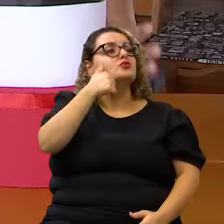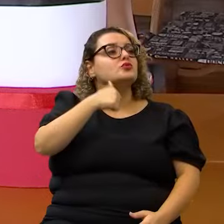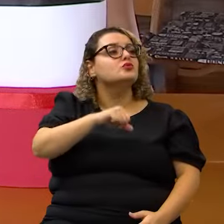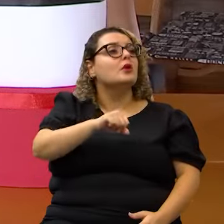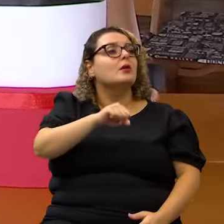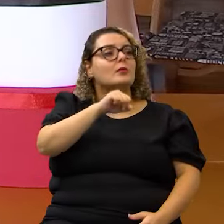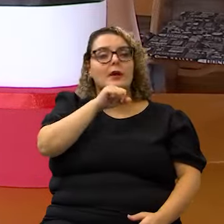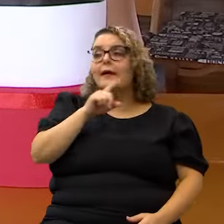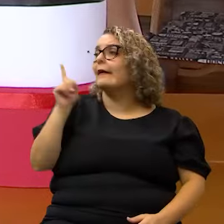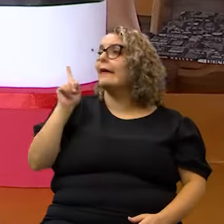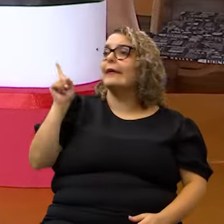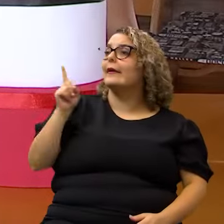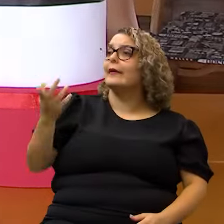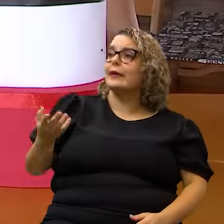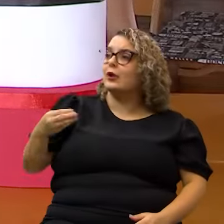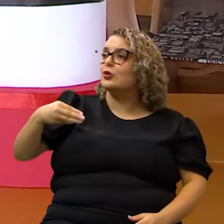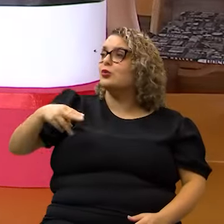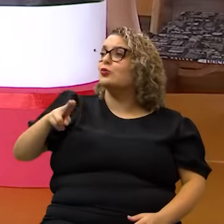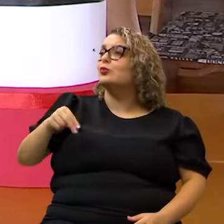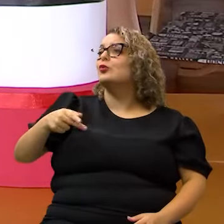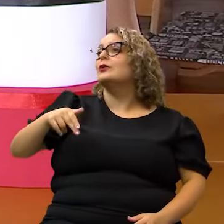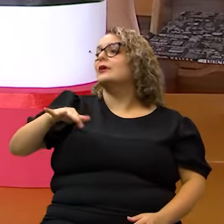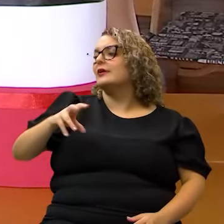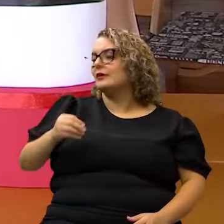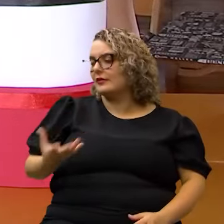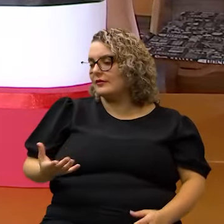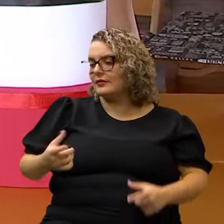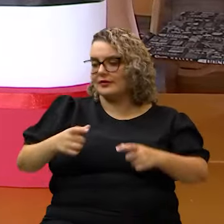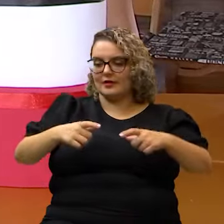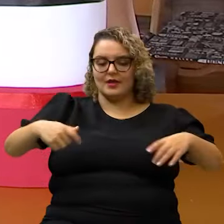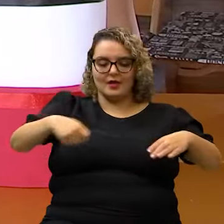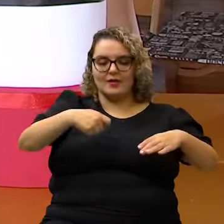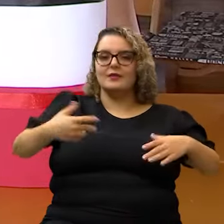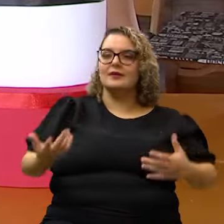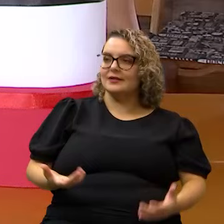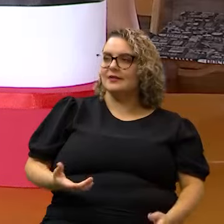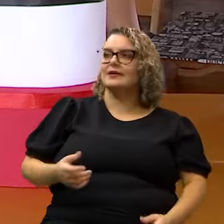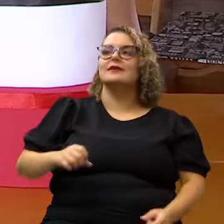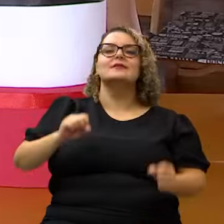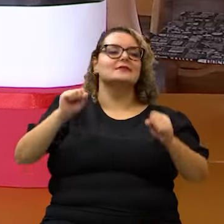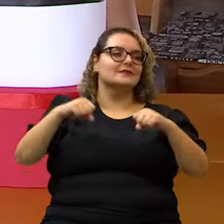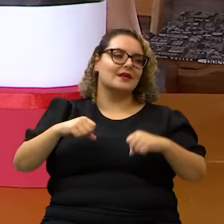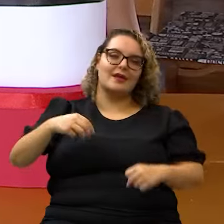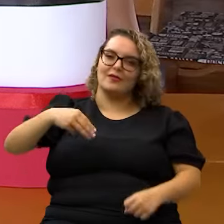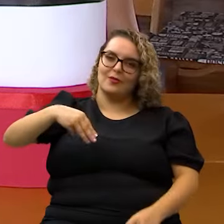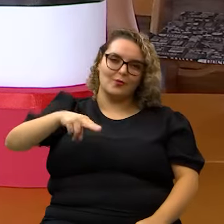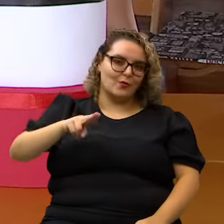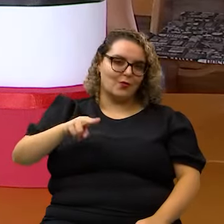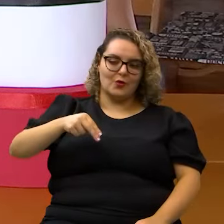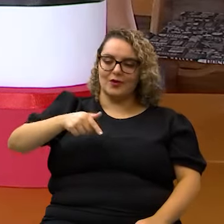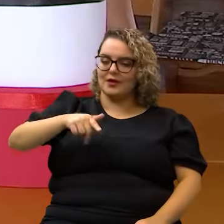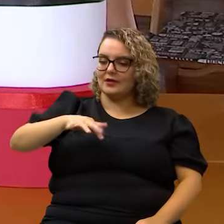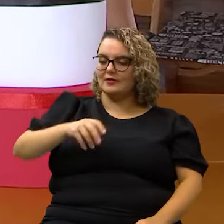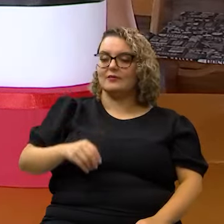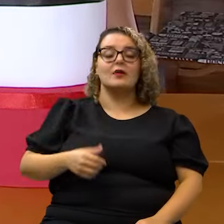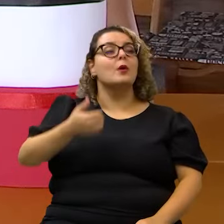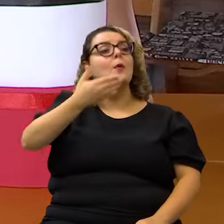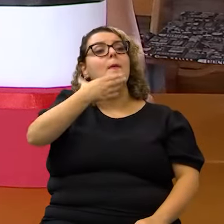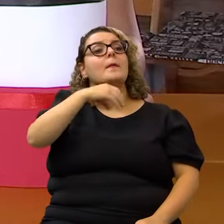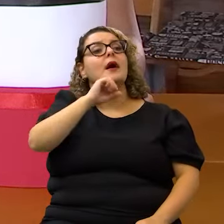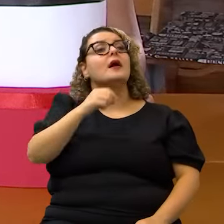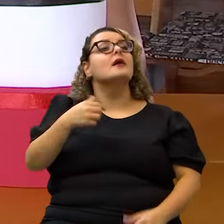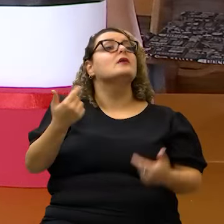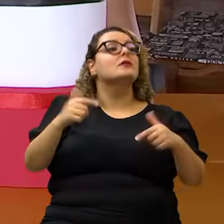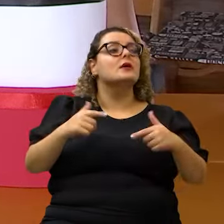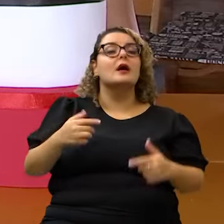filhos falavam, tá lá no muquifo. Virou um muquifinho, a tábua de passar roupa. É, tá lá no muquifo. Ou meus filhos chegavam, pai,